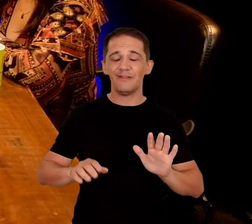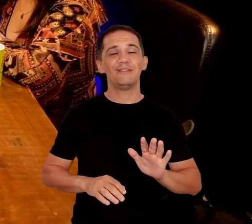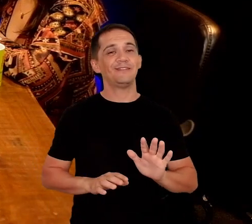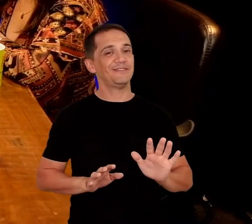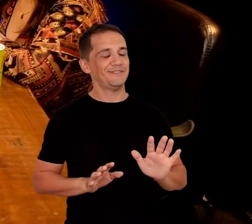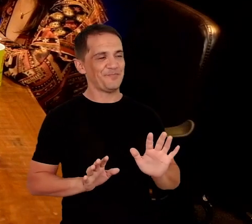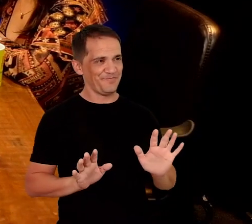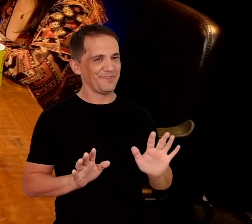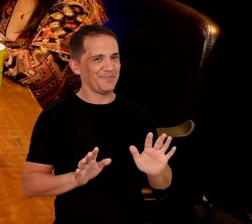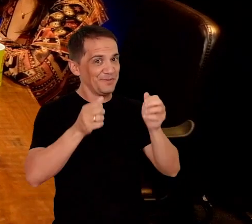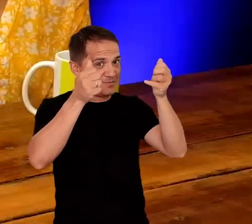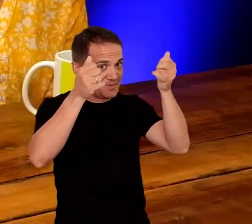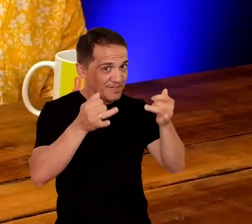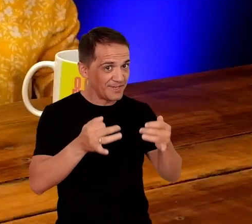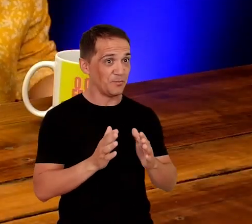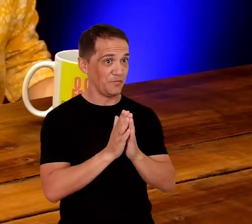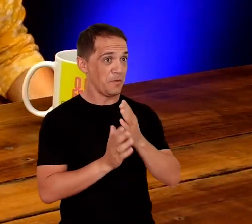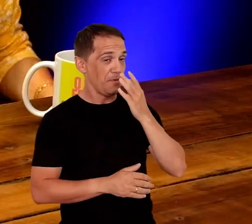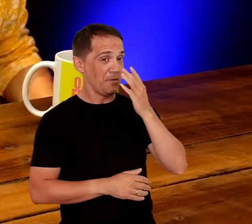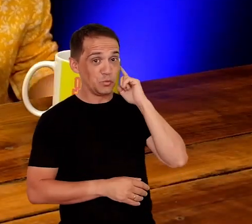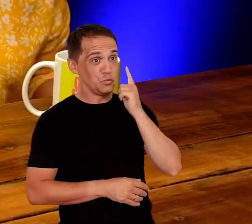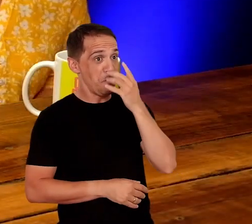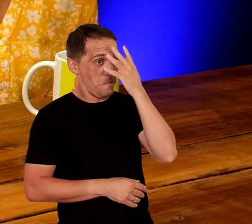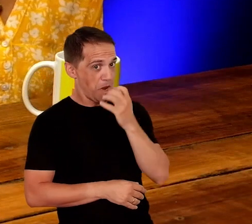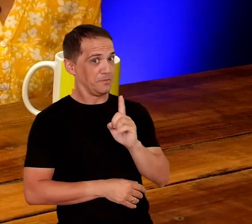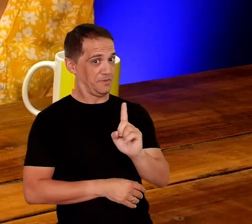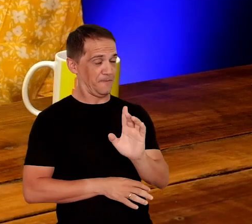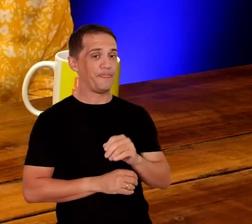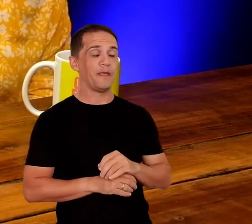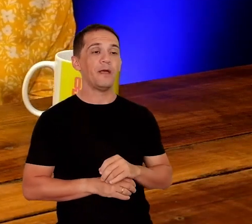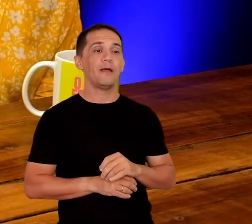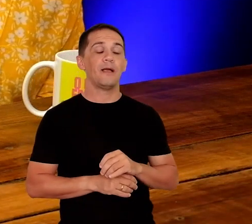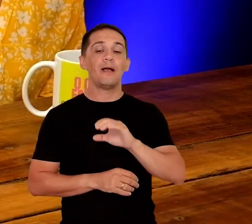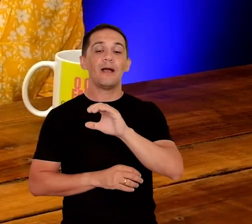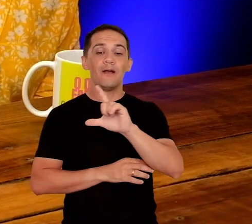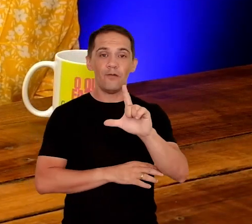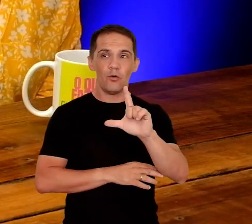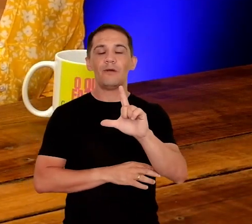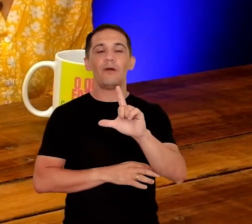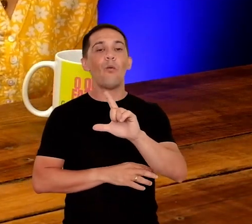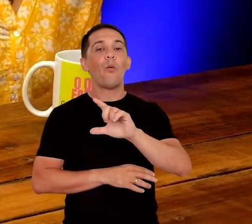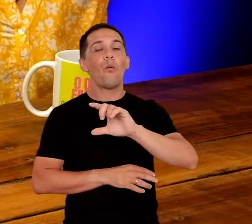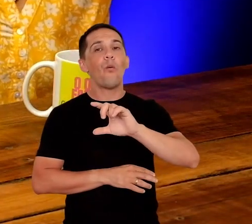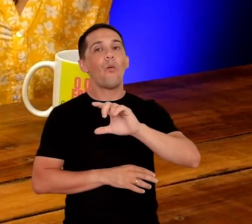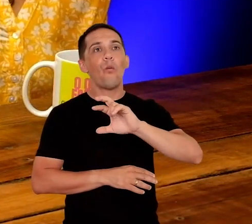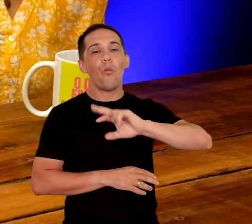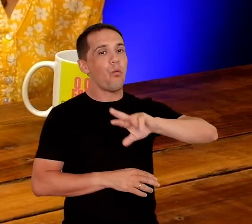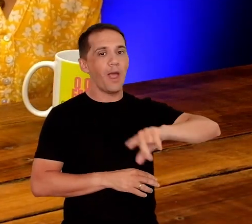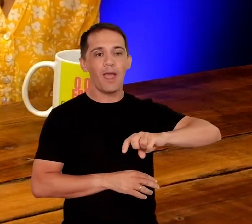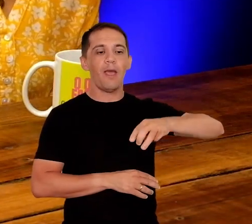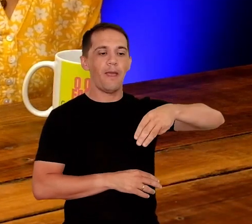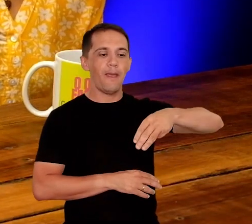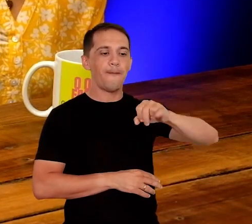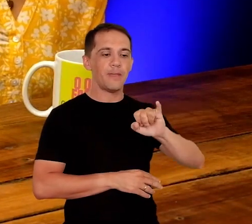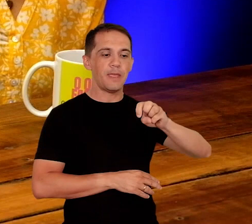assim, comunidade surda, não fiquem bravos. A Libras não é uma mímica, Deus. ela é uma língua. Mas, tá aprendendo, assim, tá aprendendo. Para entender, faz